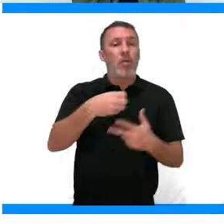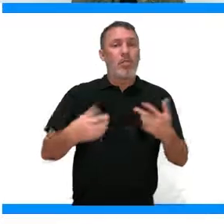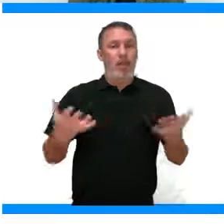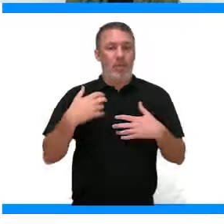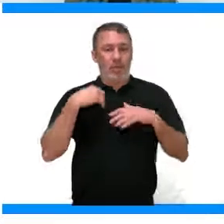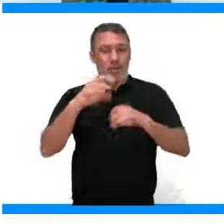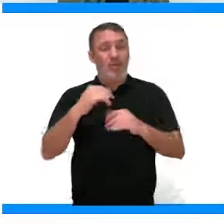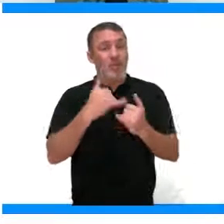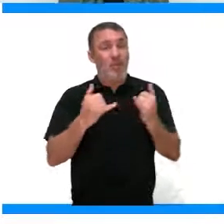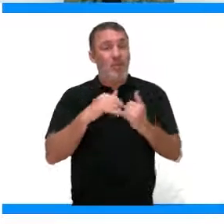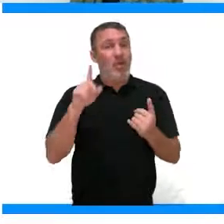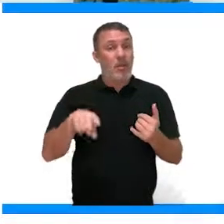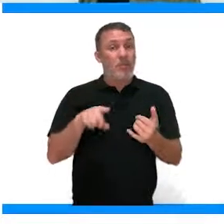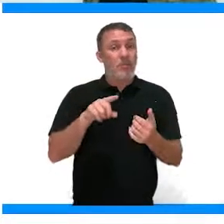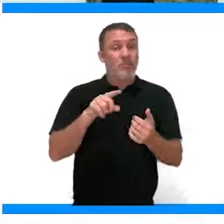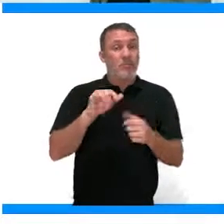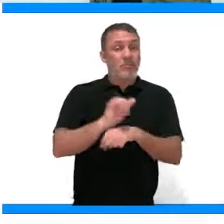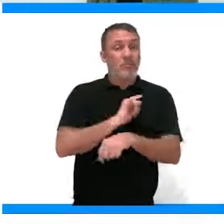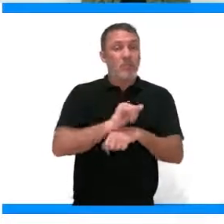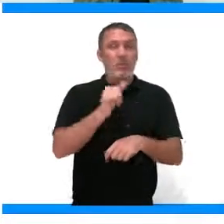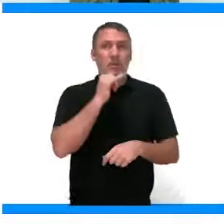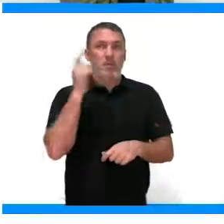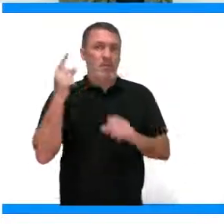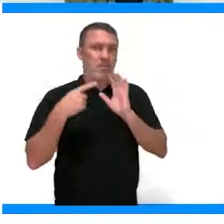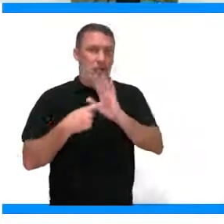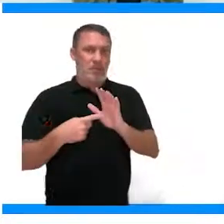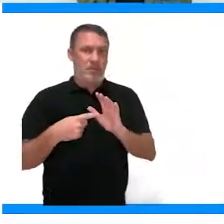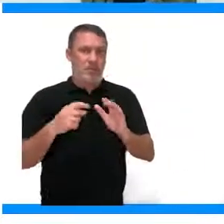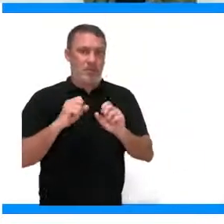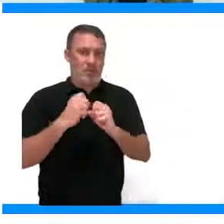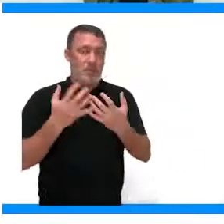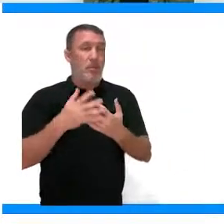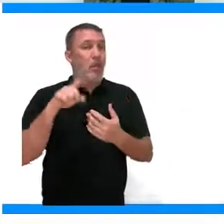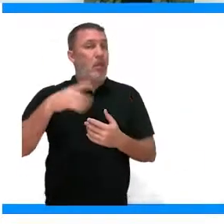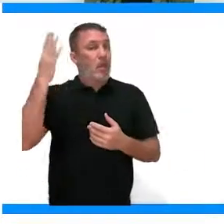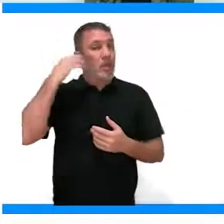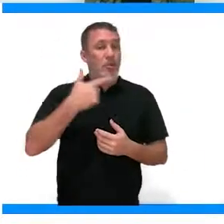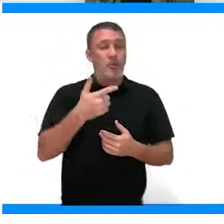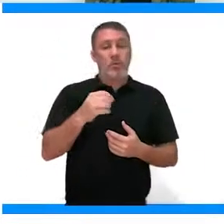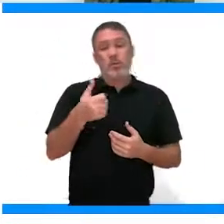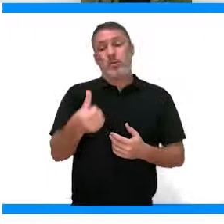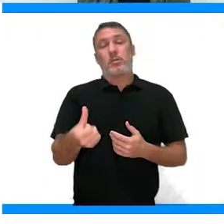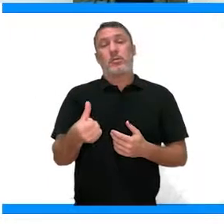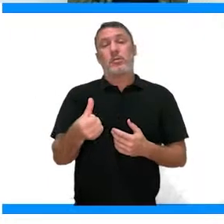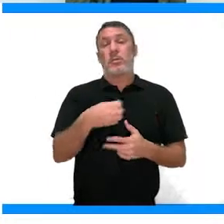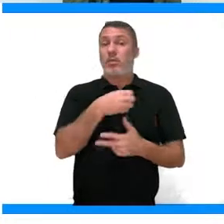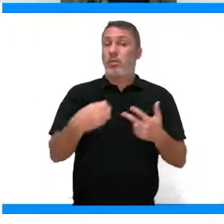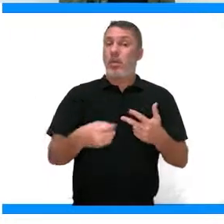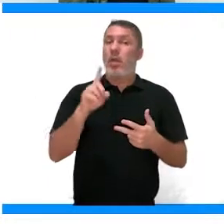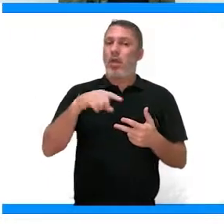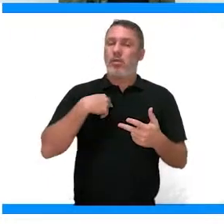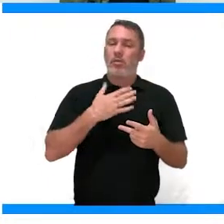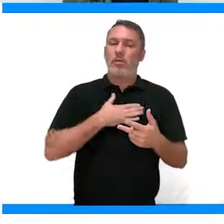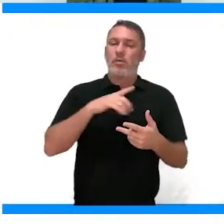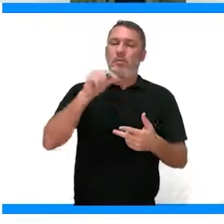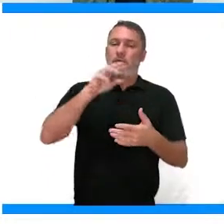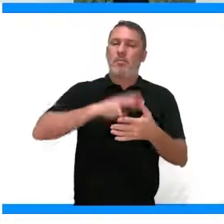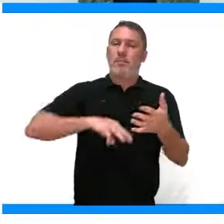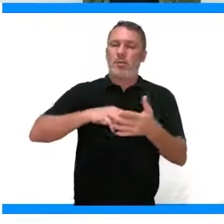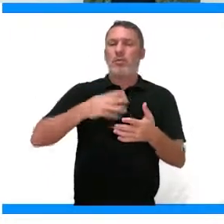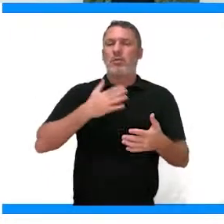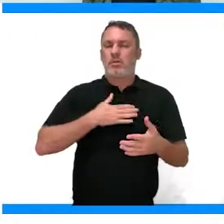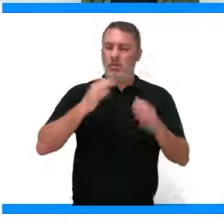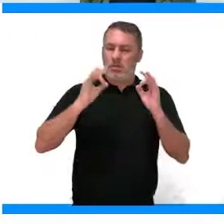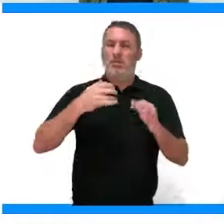dia da prova de matemática do Enem. Essa questão, por exemplo, caiu no Enem 2016. Essa é a nossa metodologia.